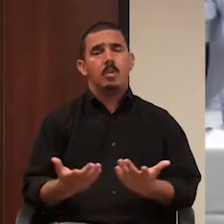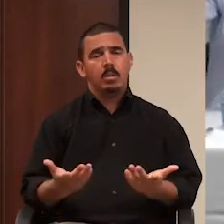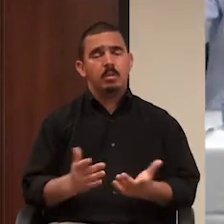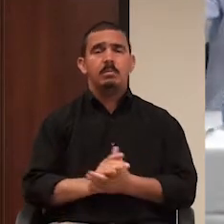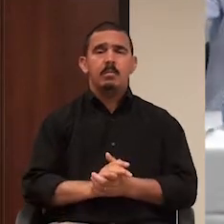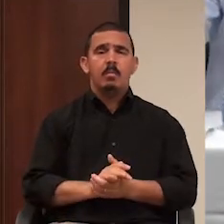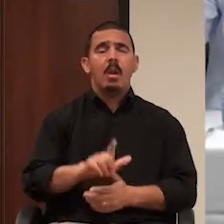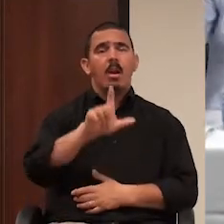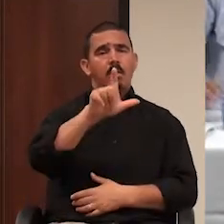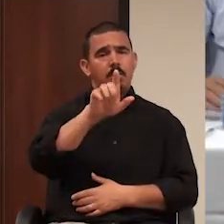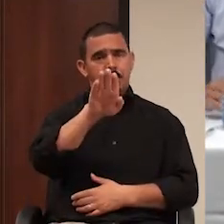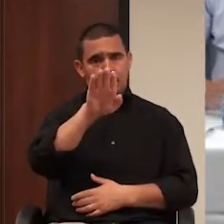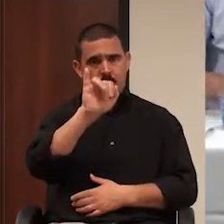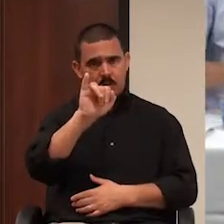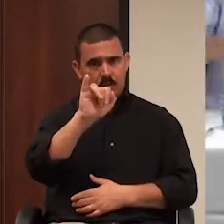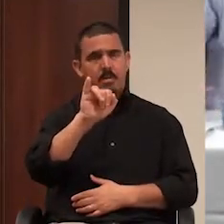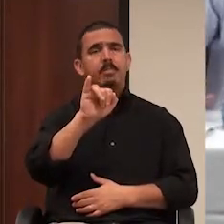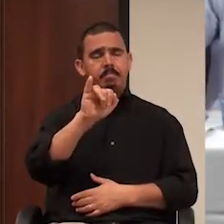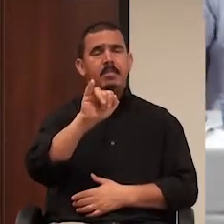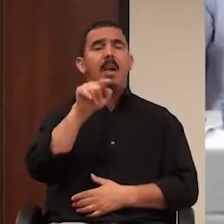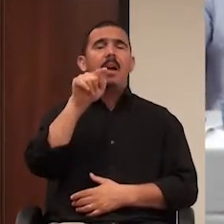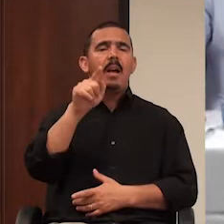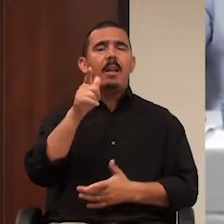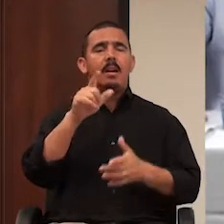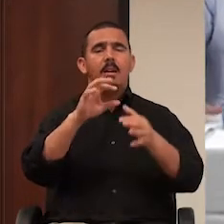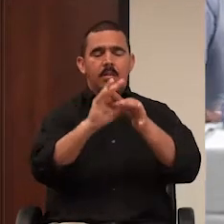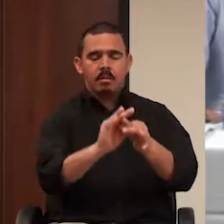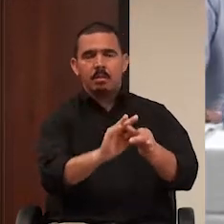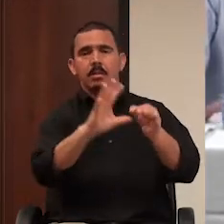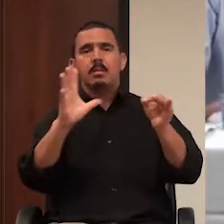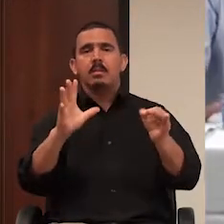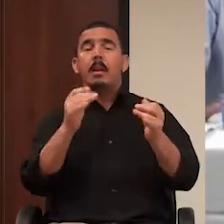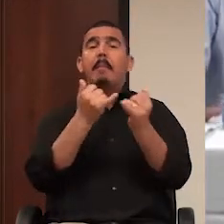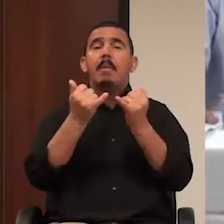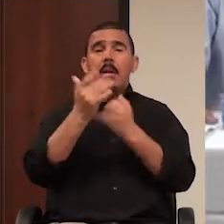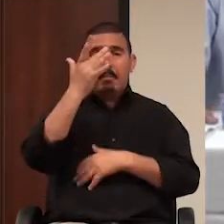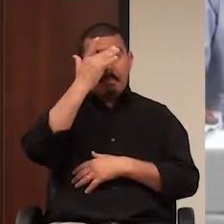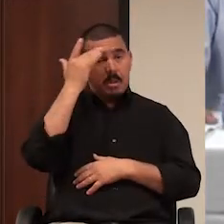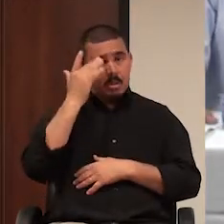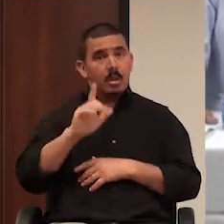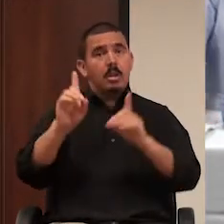A Lei Brasileira de Inclusão, ela deixou de relacionar a deficiência com a incapacidade, certo?